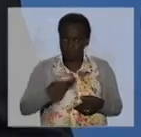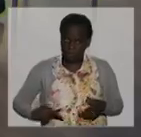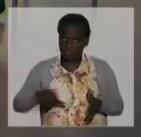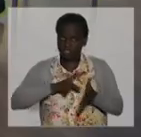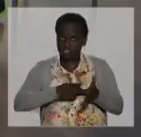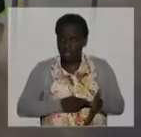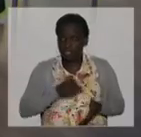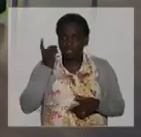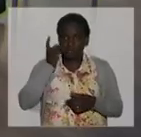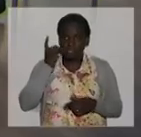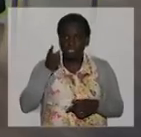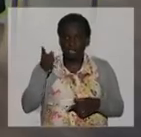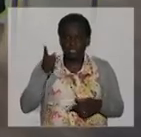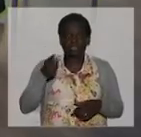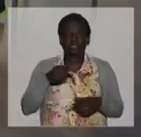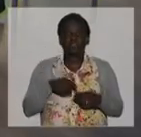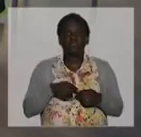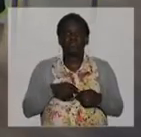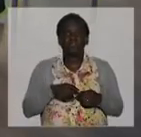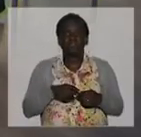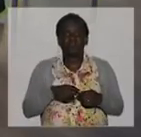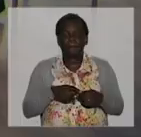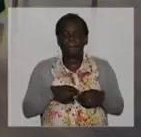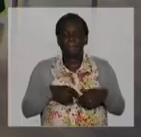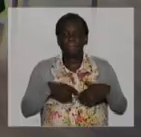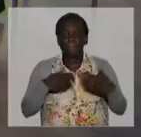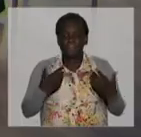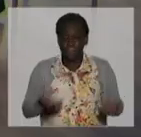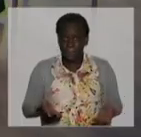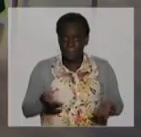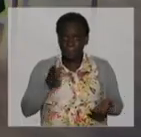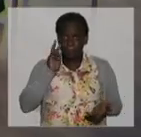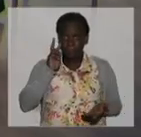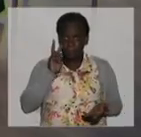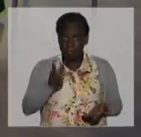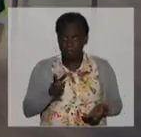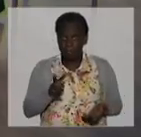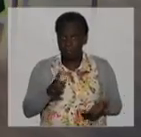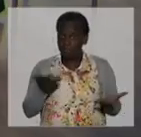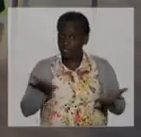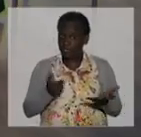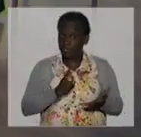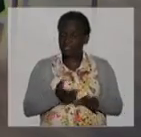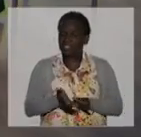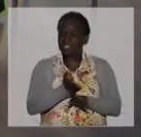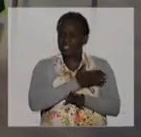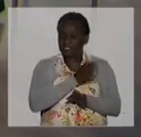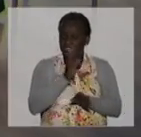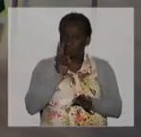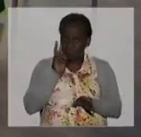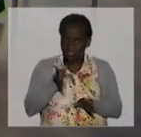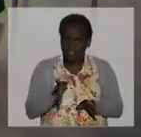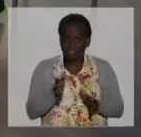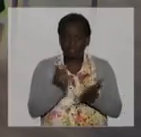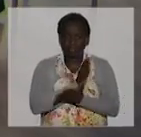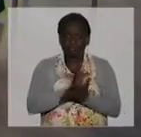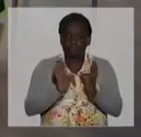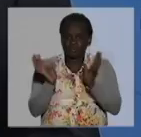sindicato, o deputado como parlamentar. A gente tem observado, isso não é de agora,